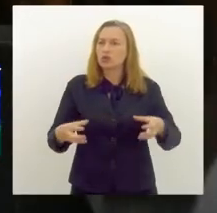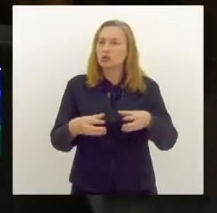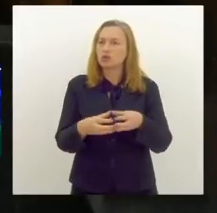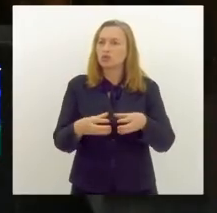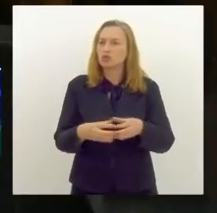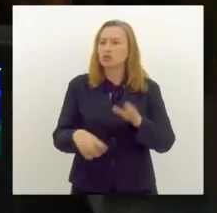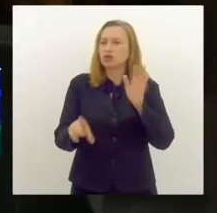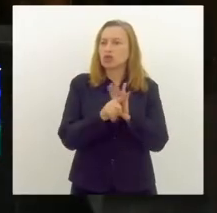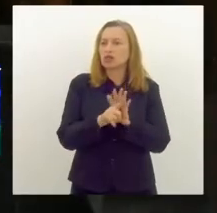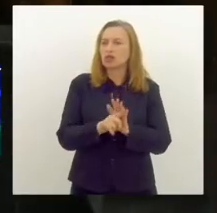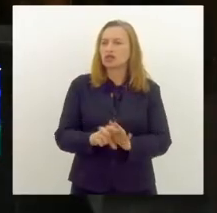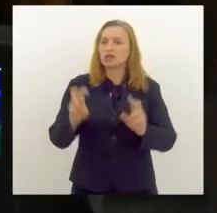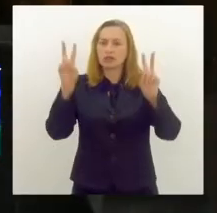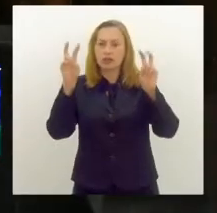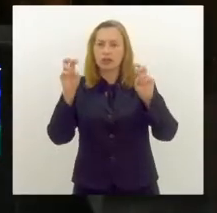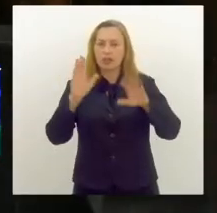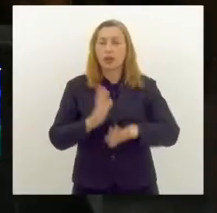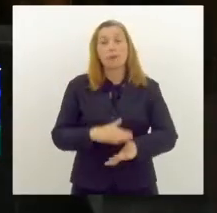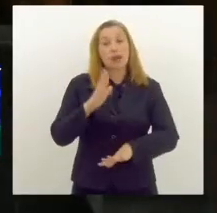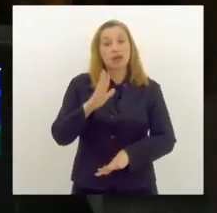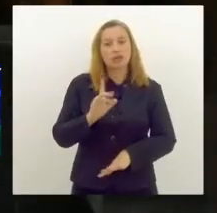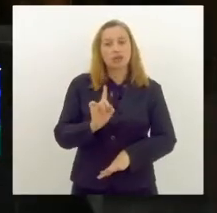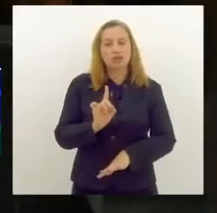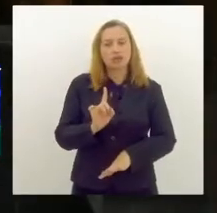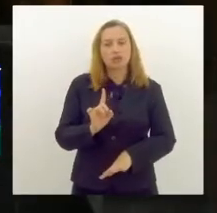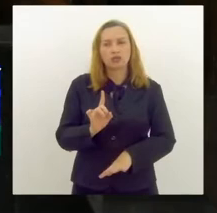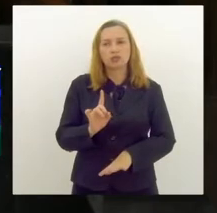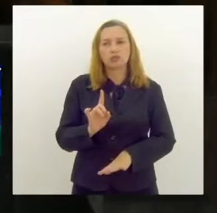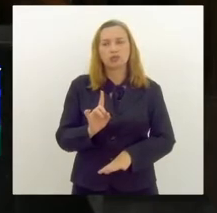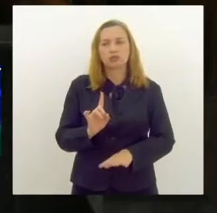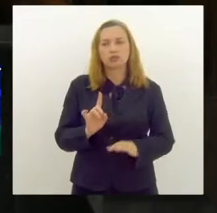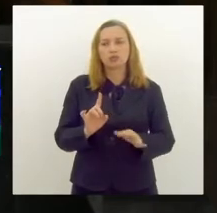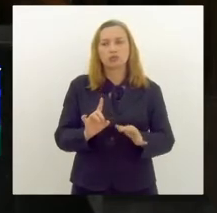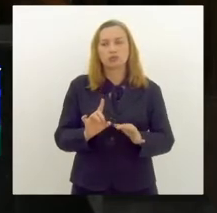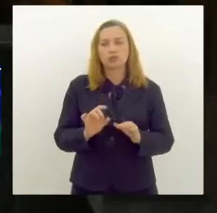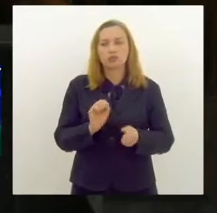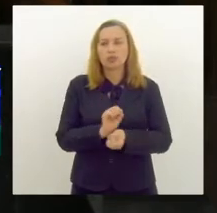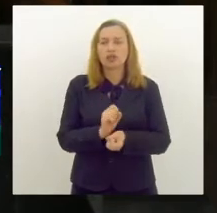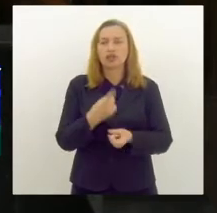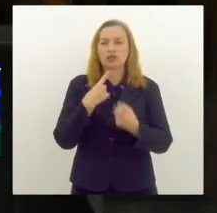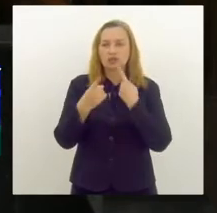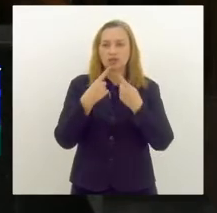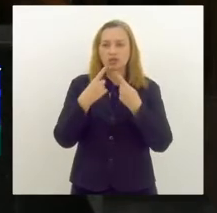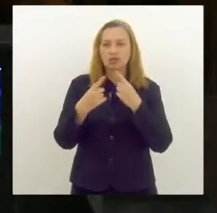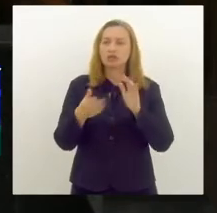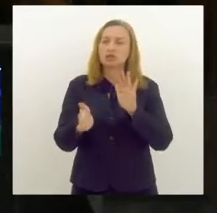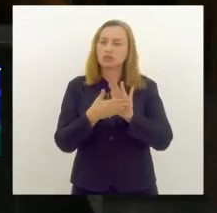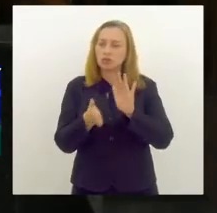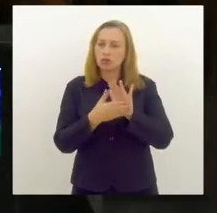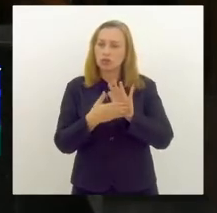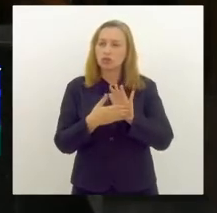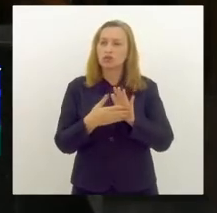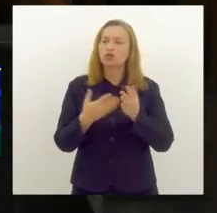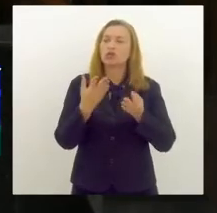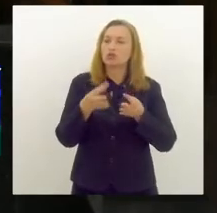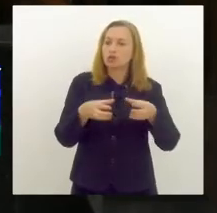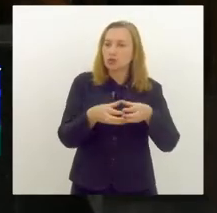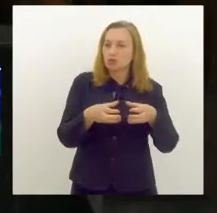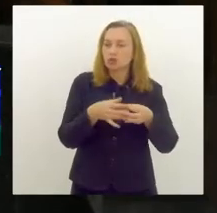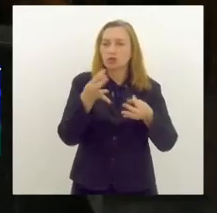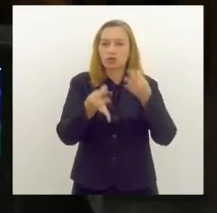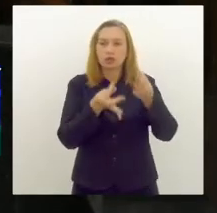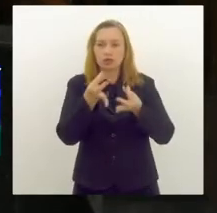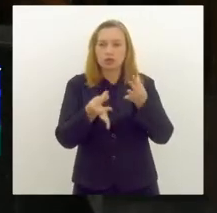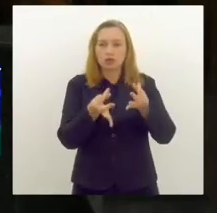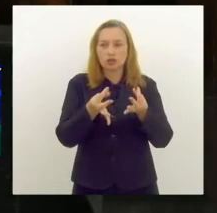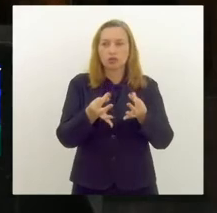tema, mas não me furto de fazer o debate, porque essa proposta das comunidades terapêuticas é uma proposta que eu tenho uma